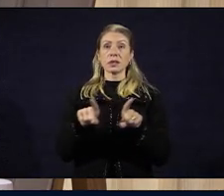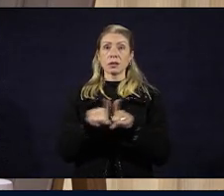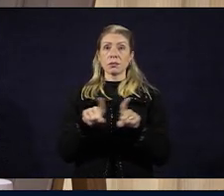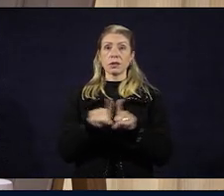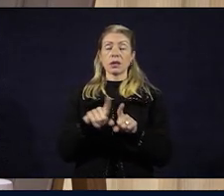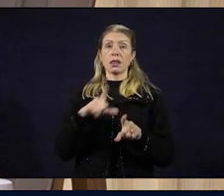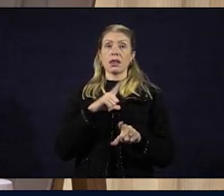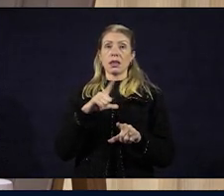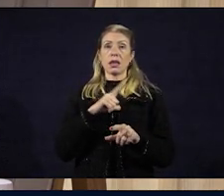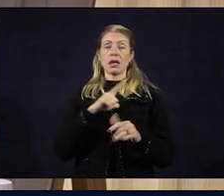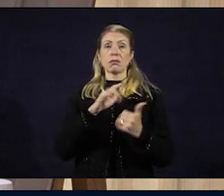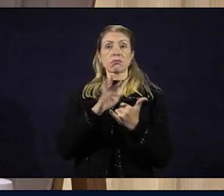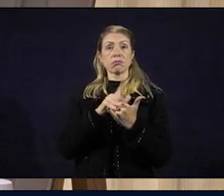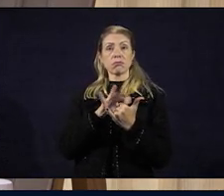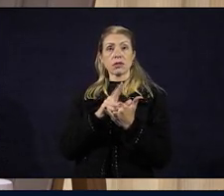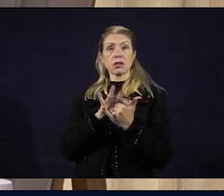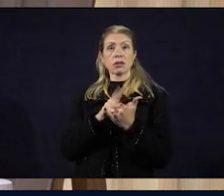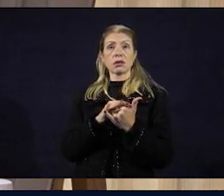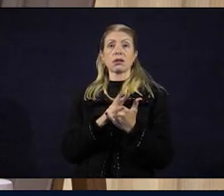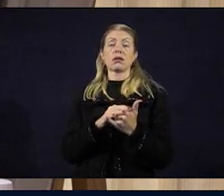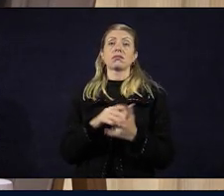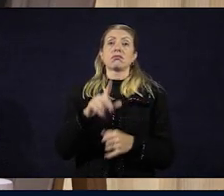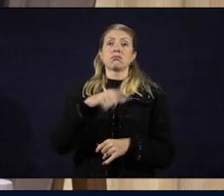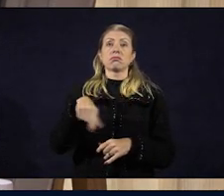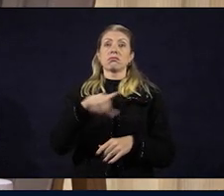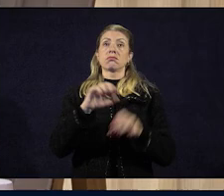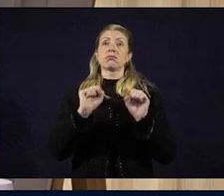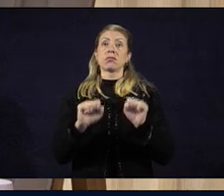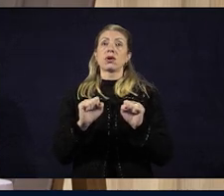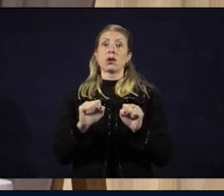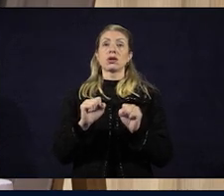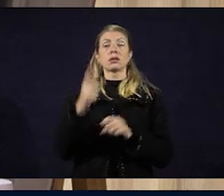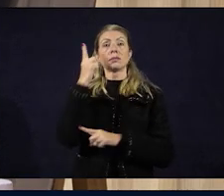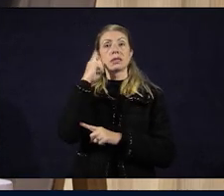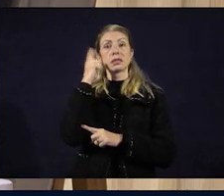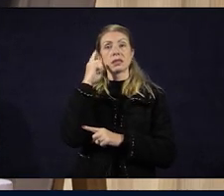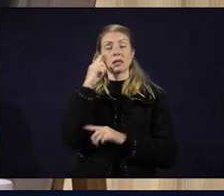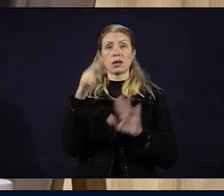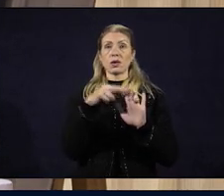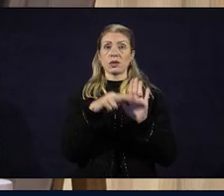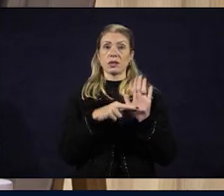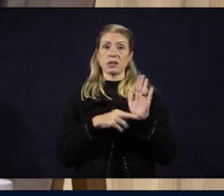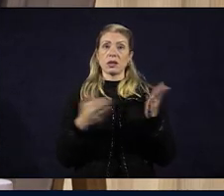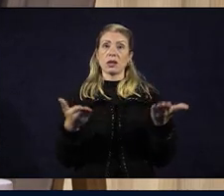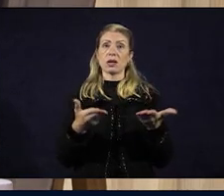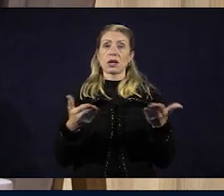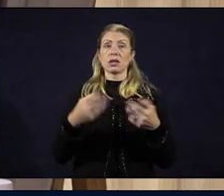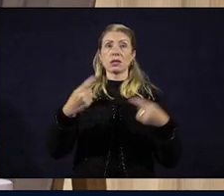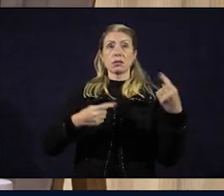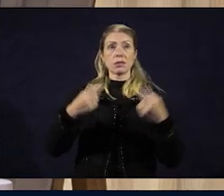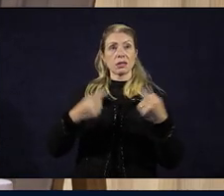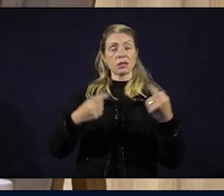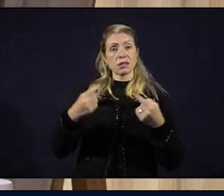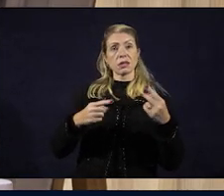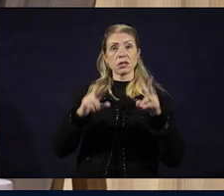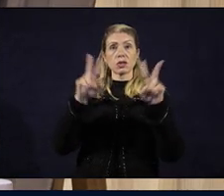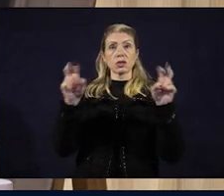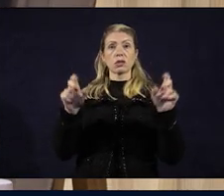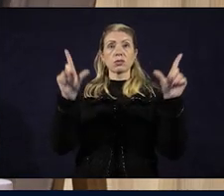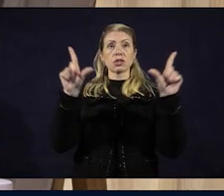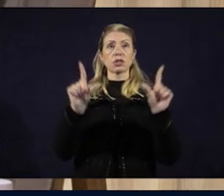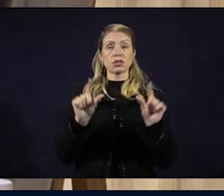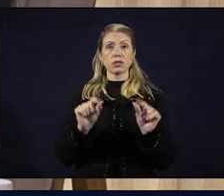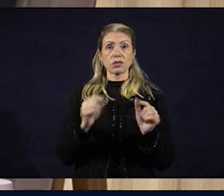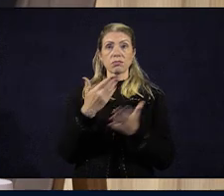no YouTube. Acho que vamos dizer, o roteiro aqui é debater e discutir um pouquinho sobre redução